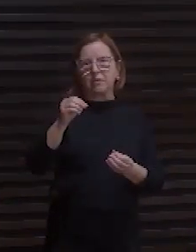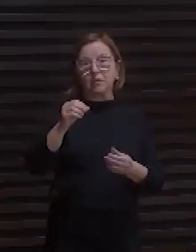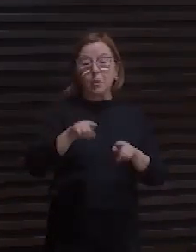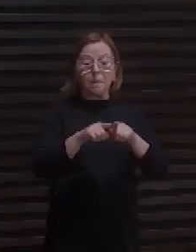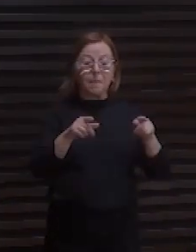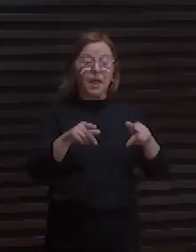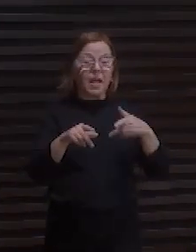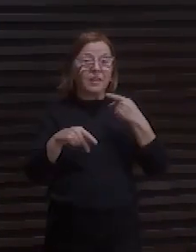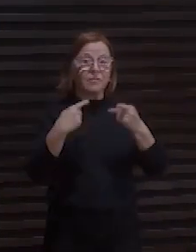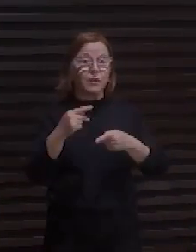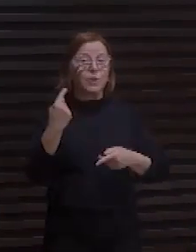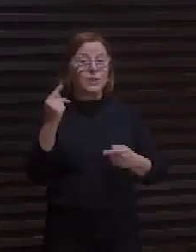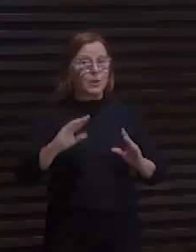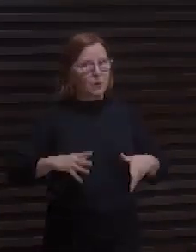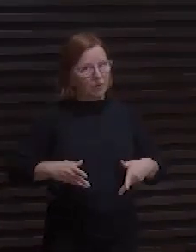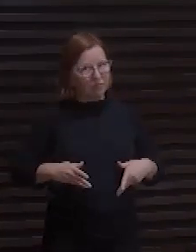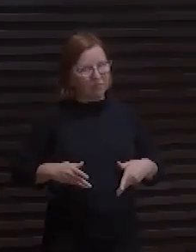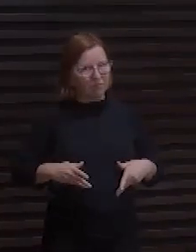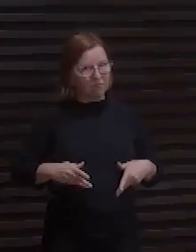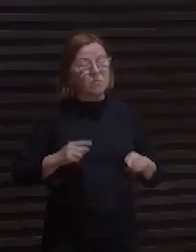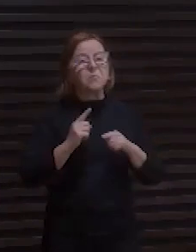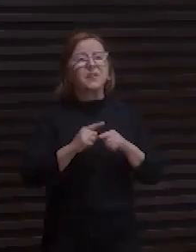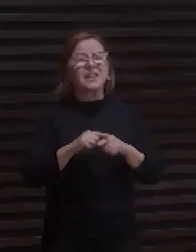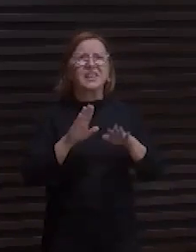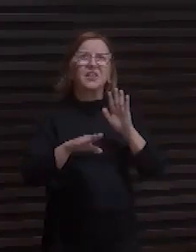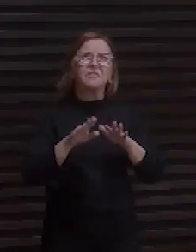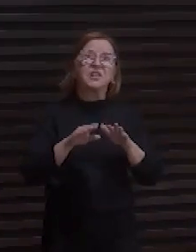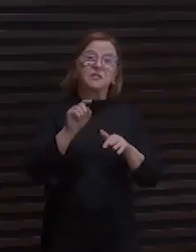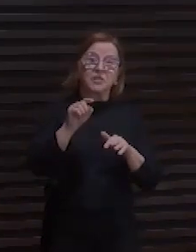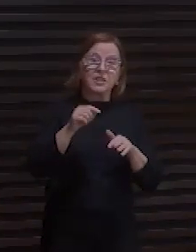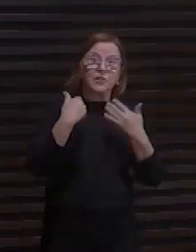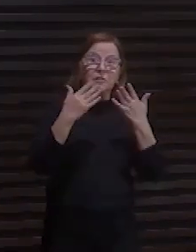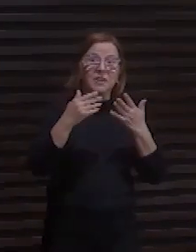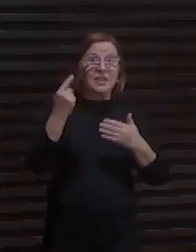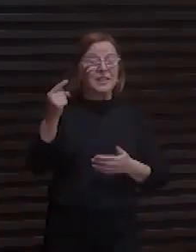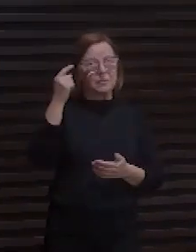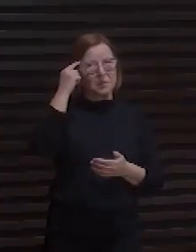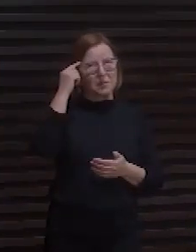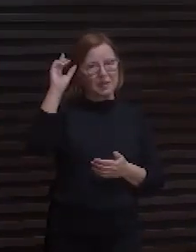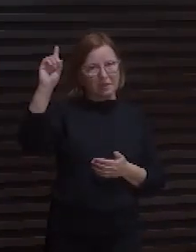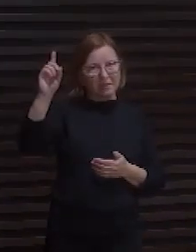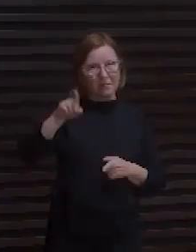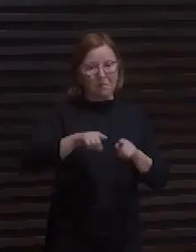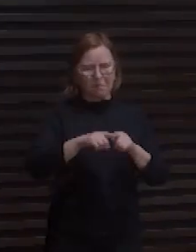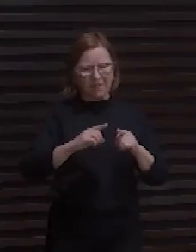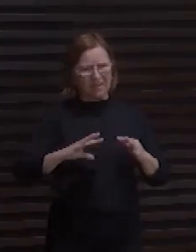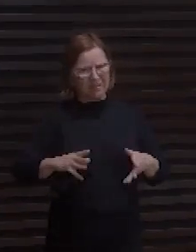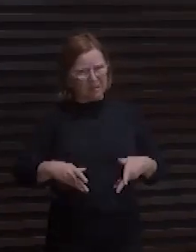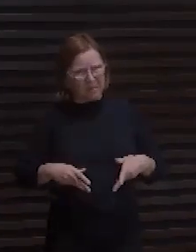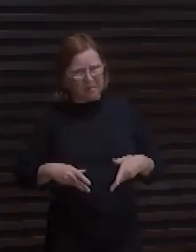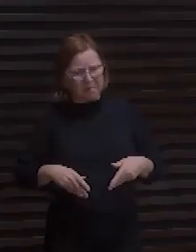Porque pode acontecer de você querer oferecer os seus pensamentos a Deus, mas o seu corpo estar dedicado ao